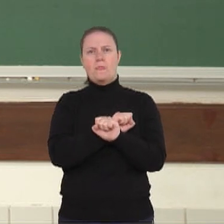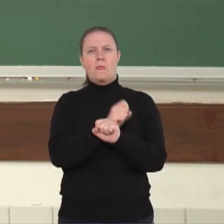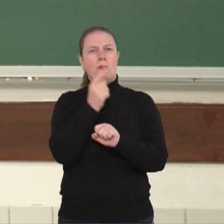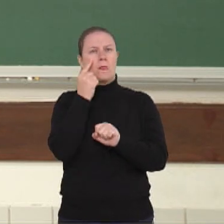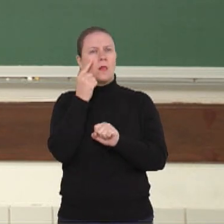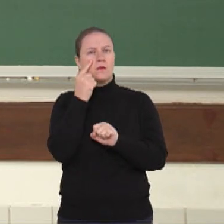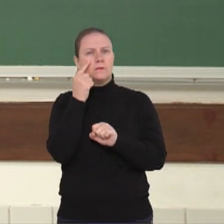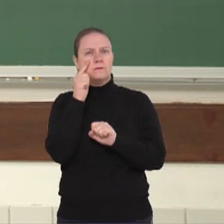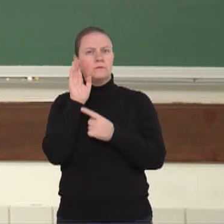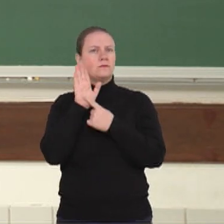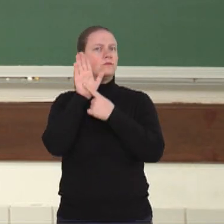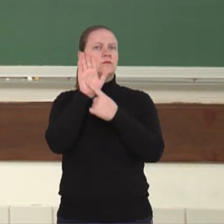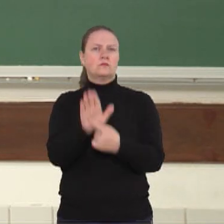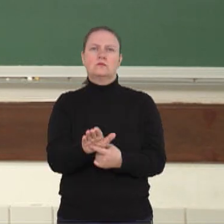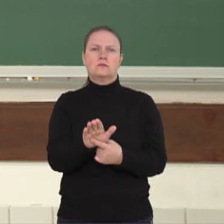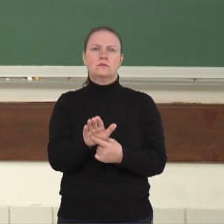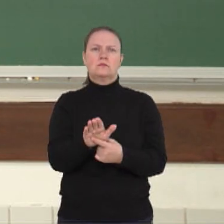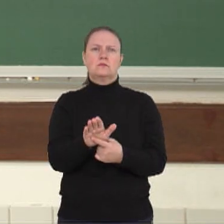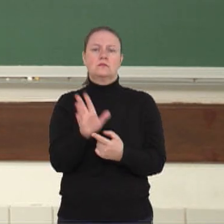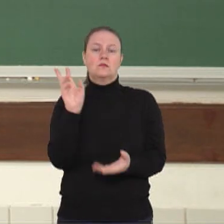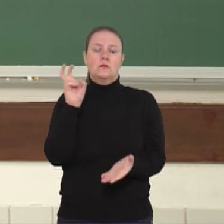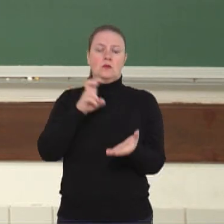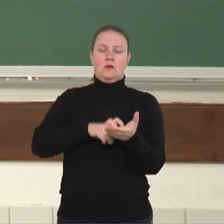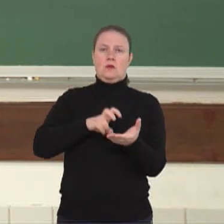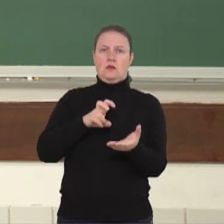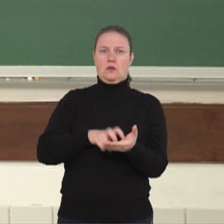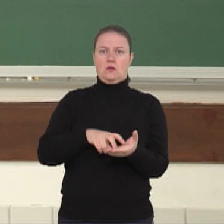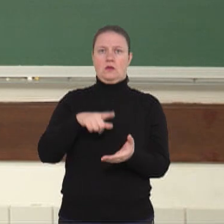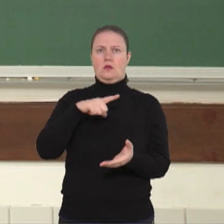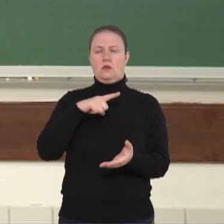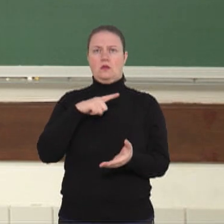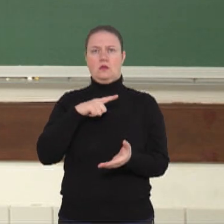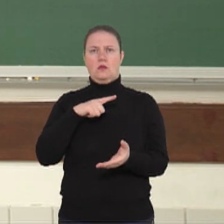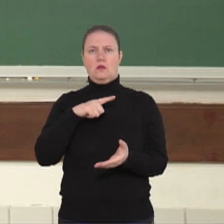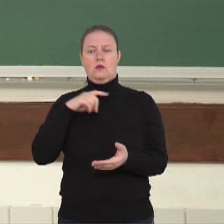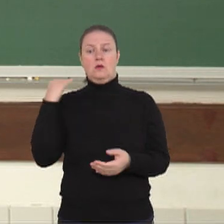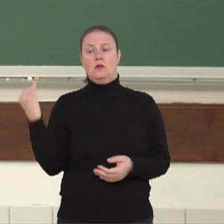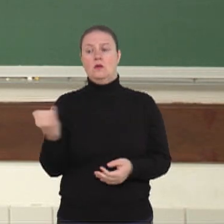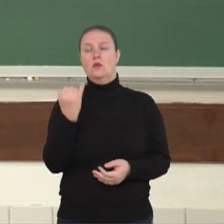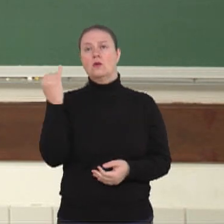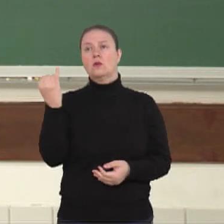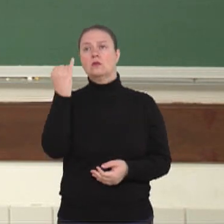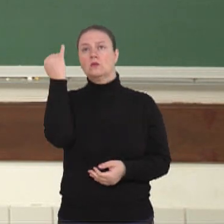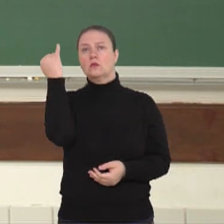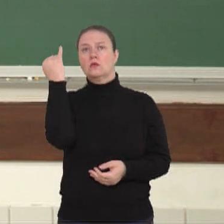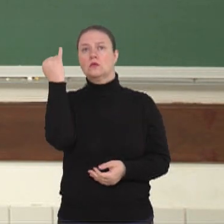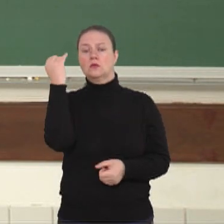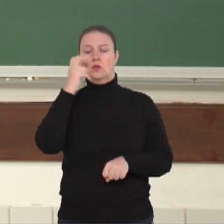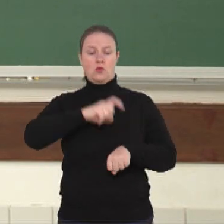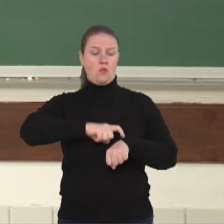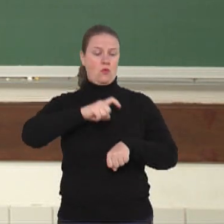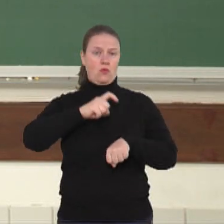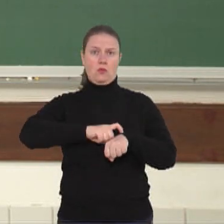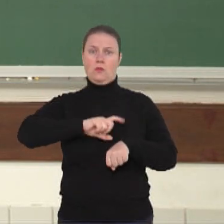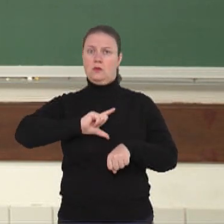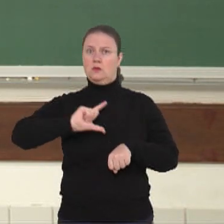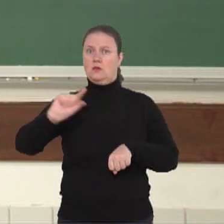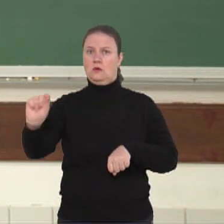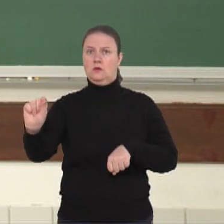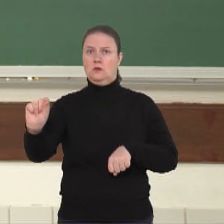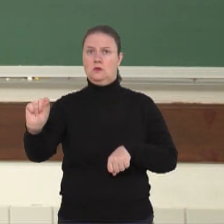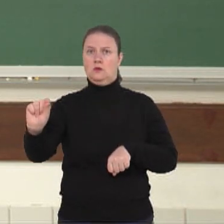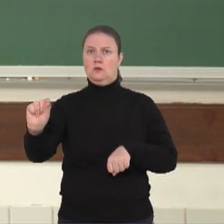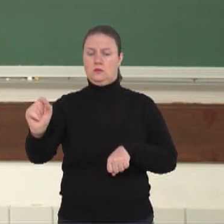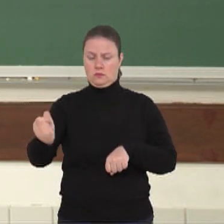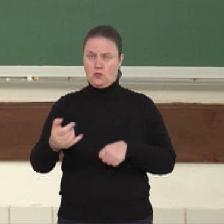eu estou destacando o cedo. Há uma relevância para esse momento em que essa pessoa saiu, certo? Então veja, isso é sintaxe,